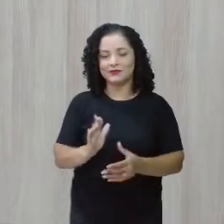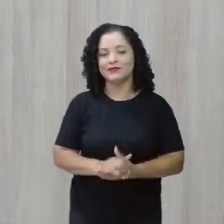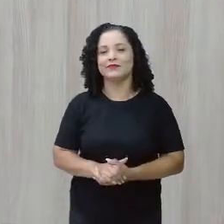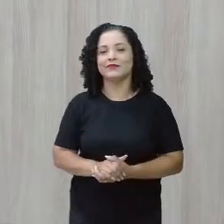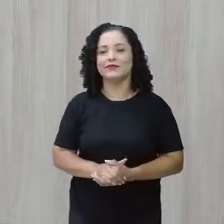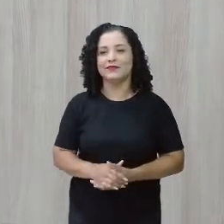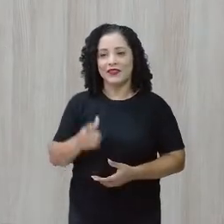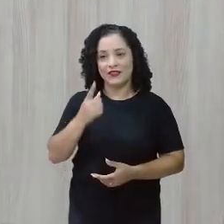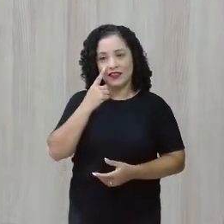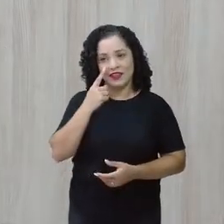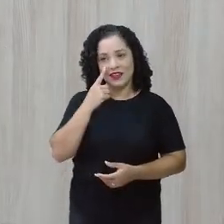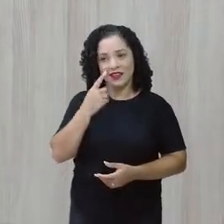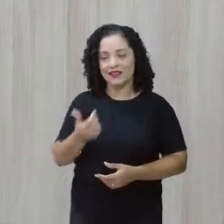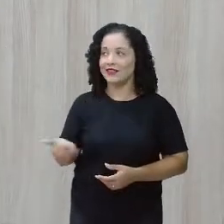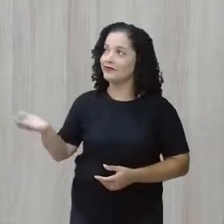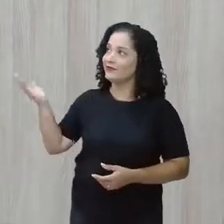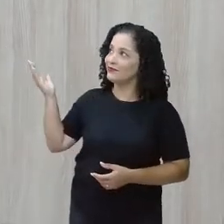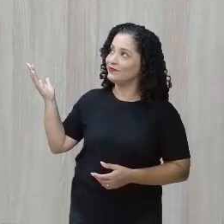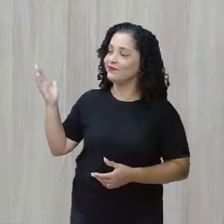Então, vamos lá.